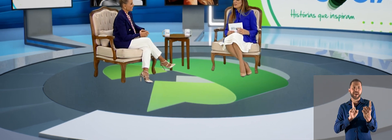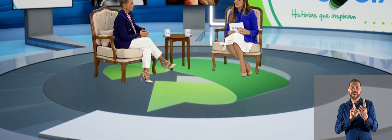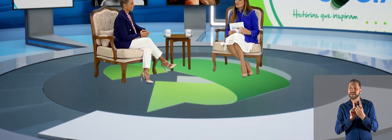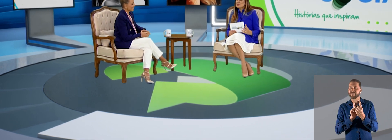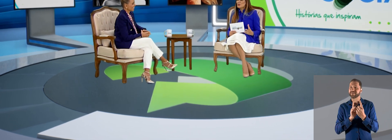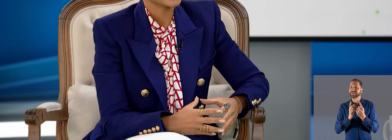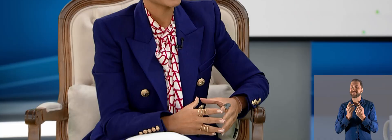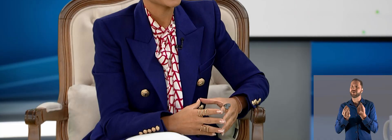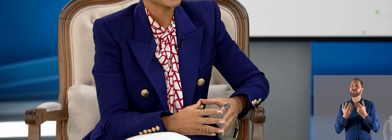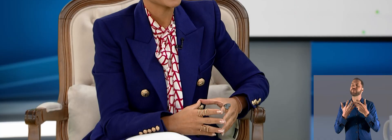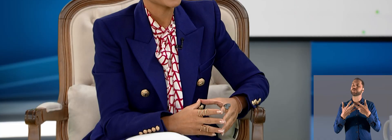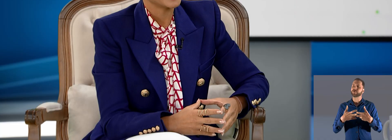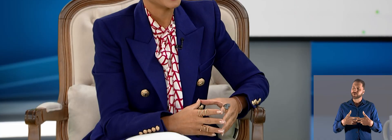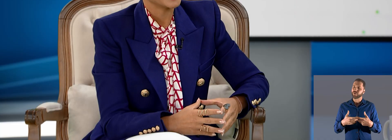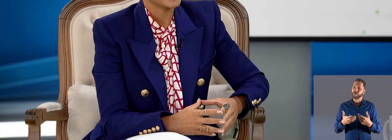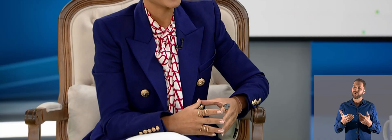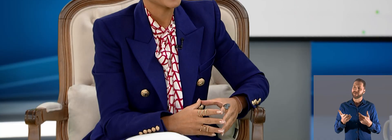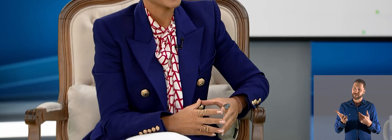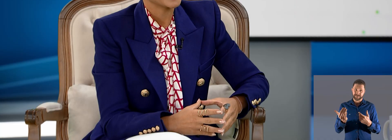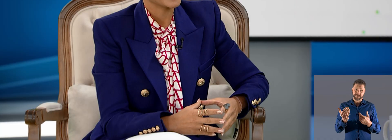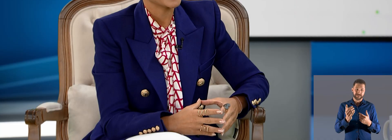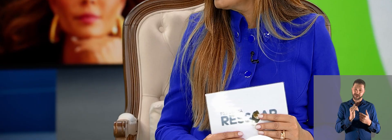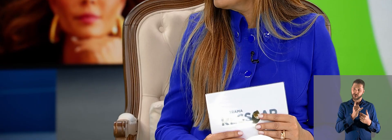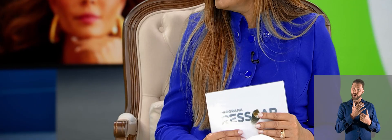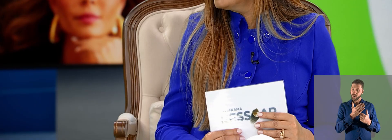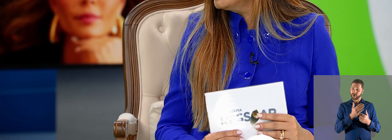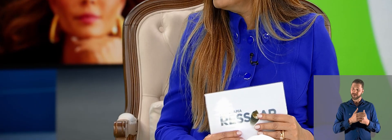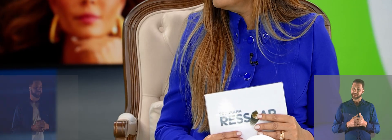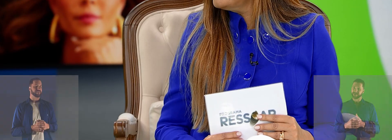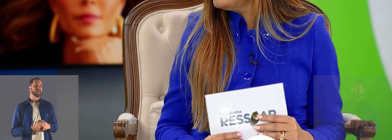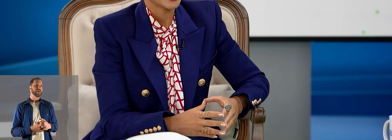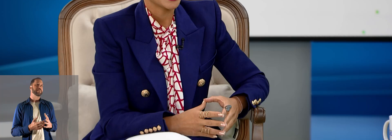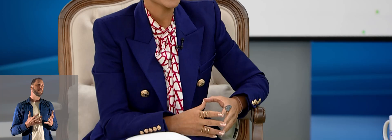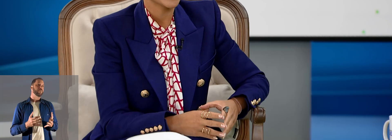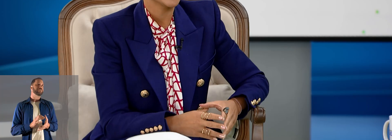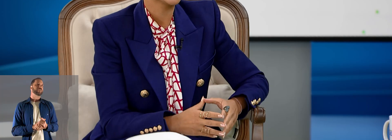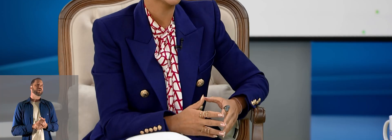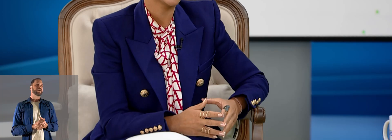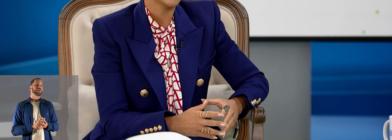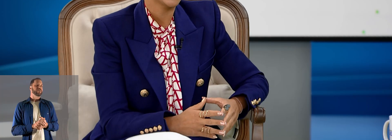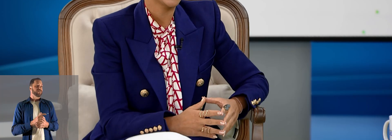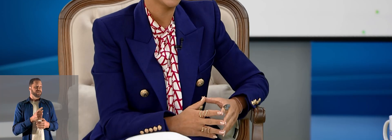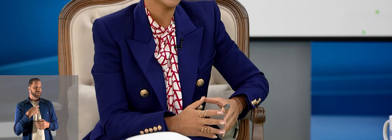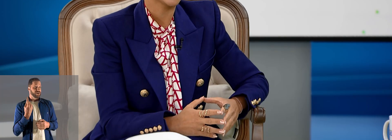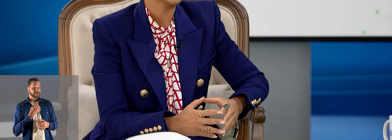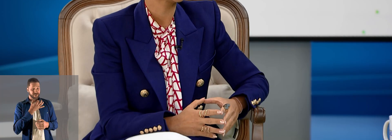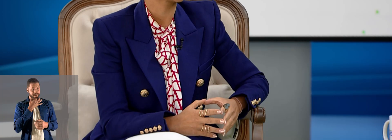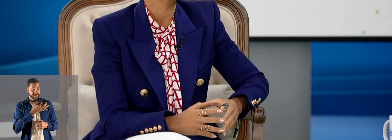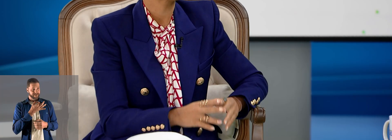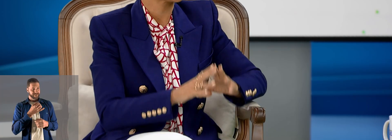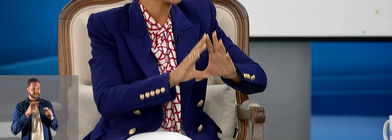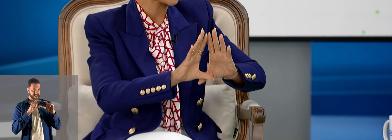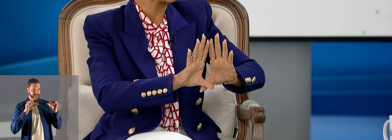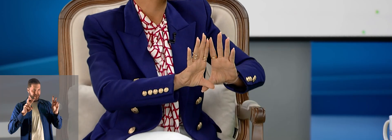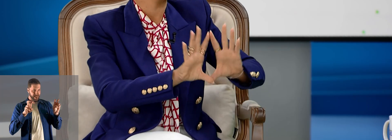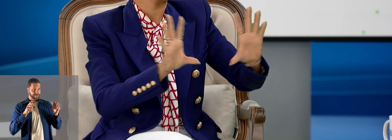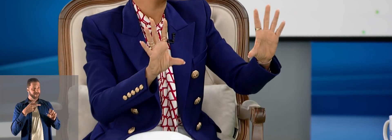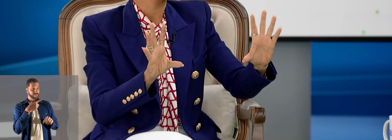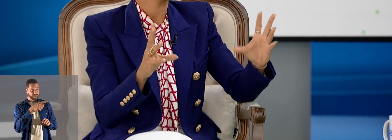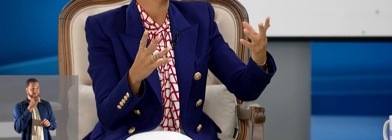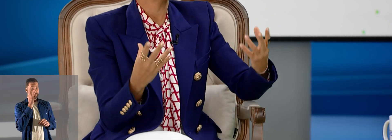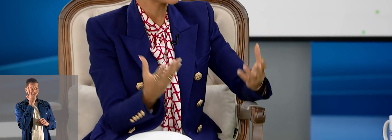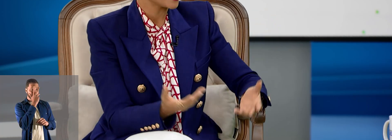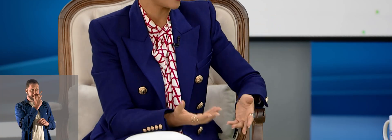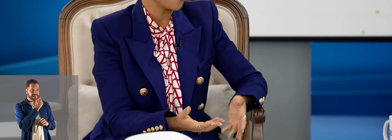clientes como é que funciona né tudo lá no espaço Beauty a gente acredita muito nossos